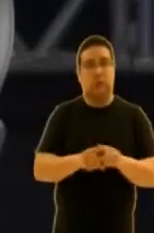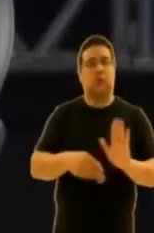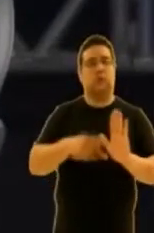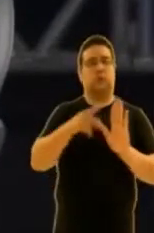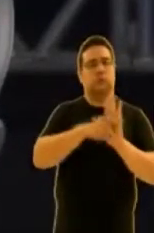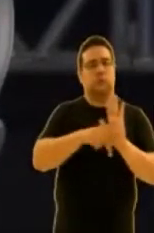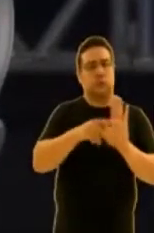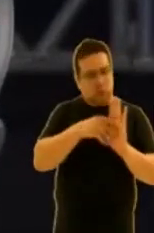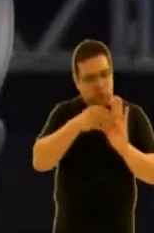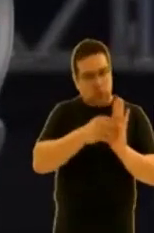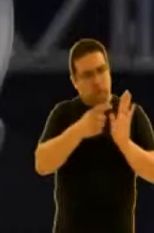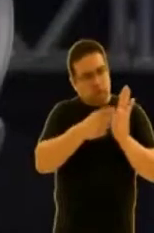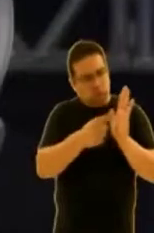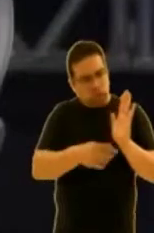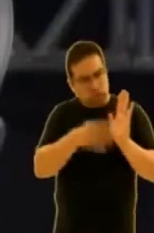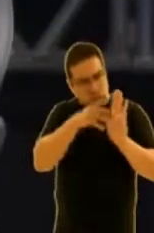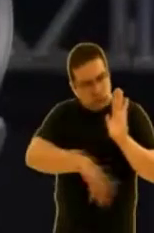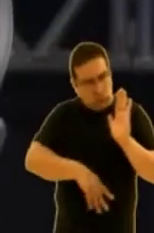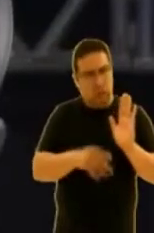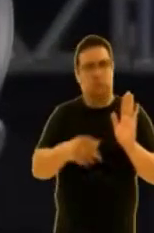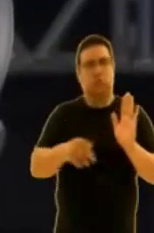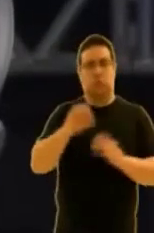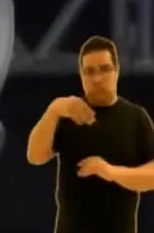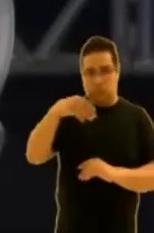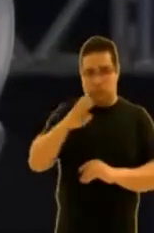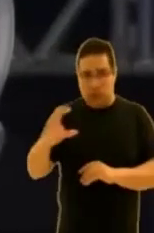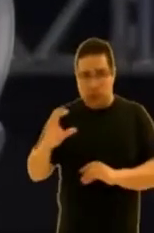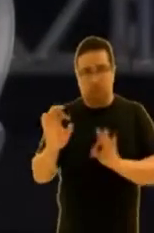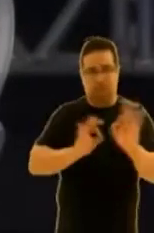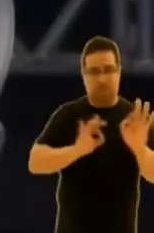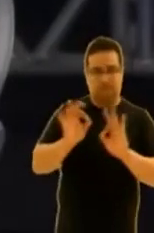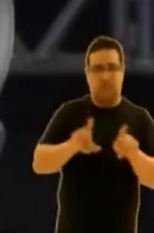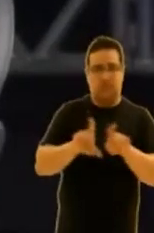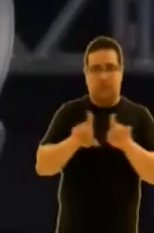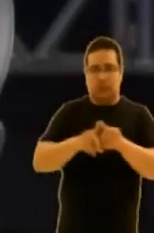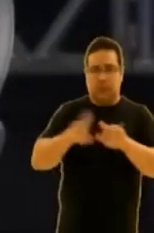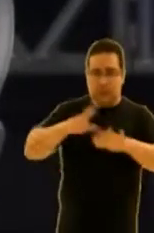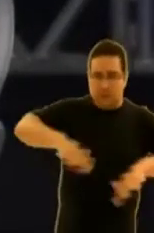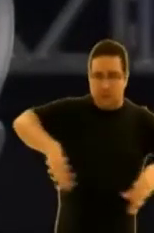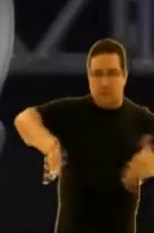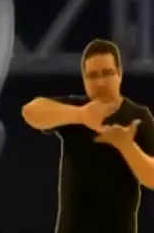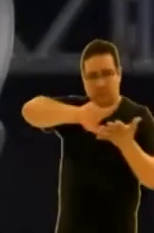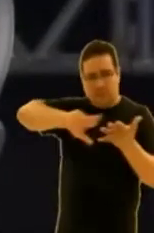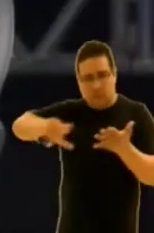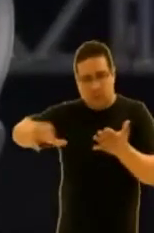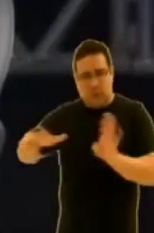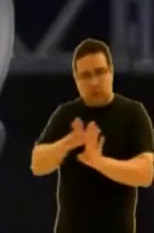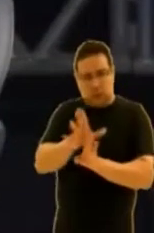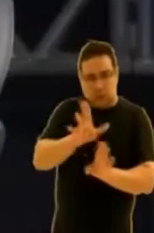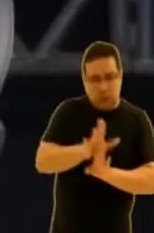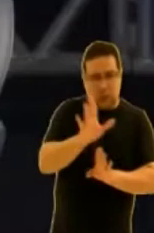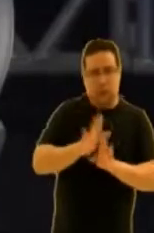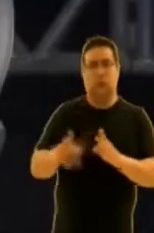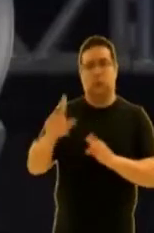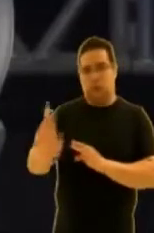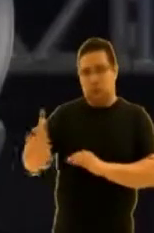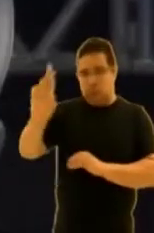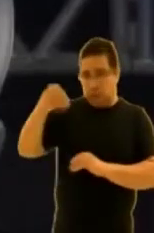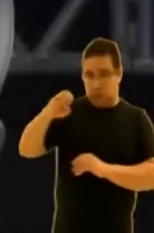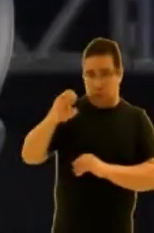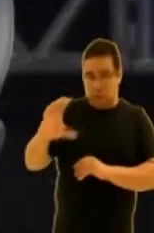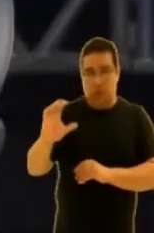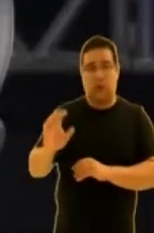da Secretaria Executiva do MEC. Participou de diversos conselhos e grupos de trabalho do MEC, responsáveis pelas